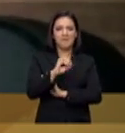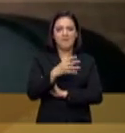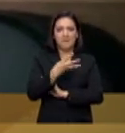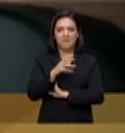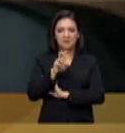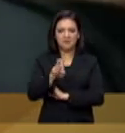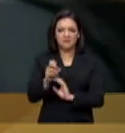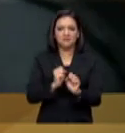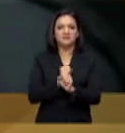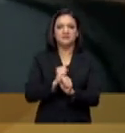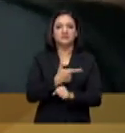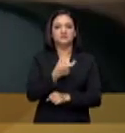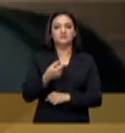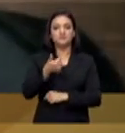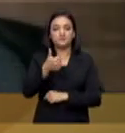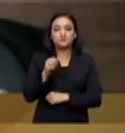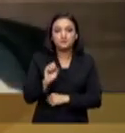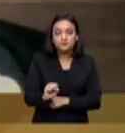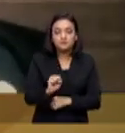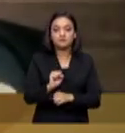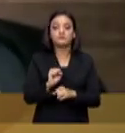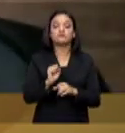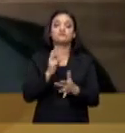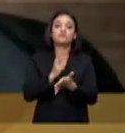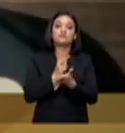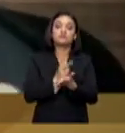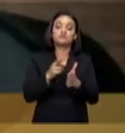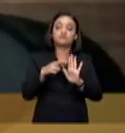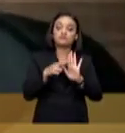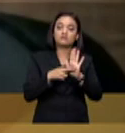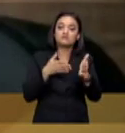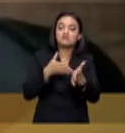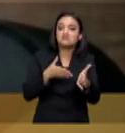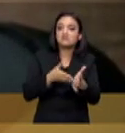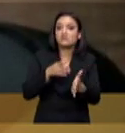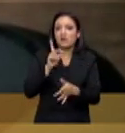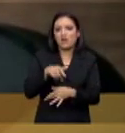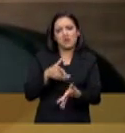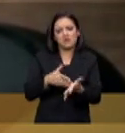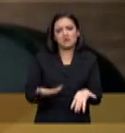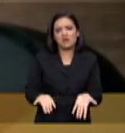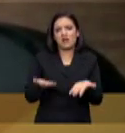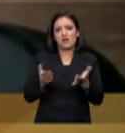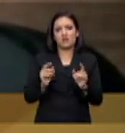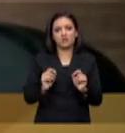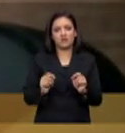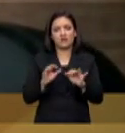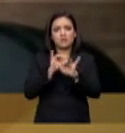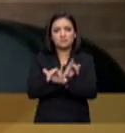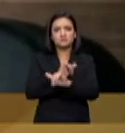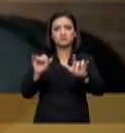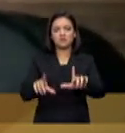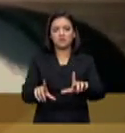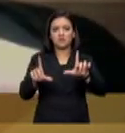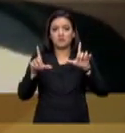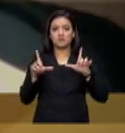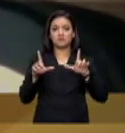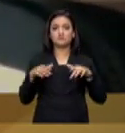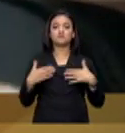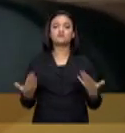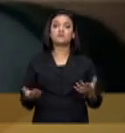de 2018, implique em restrição muito leve à veiculação de propaganda,